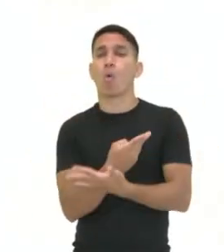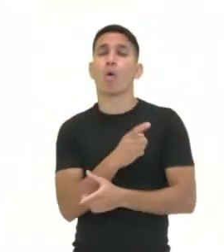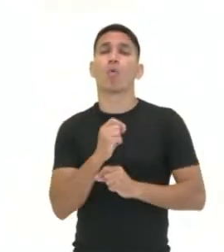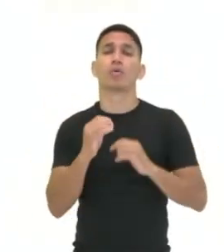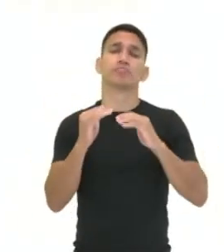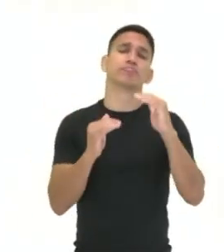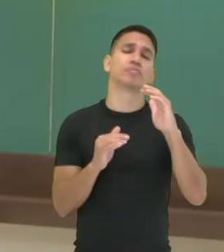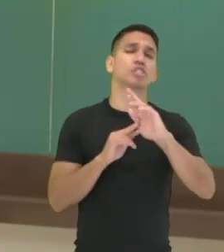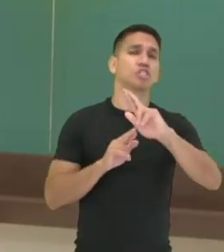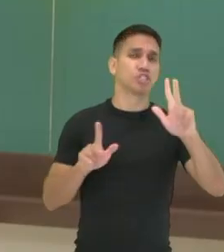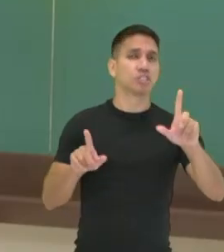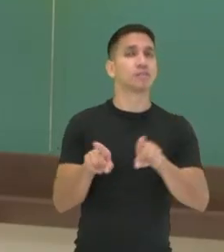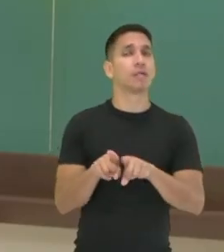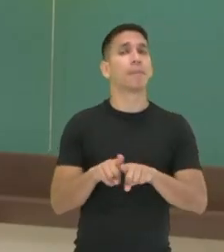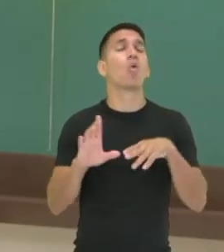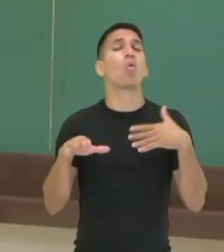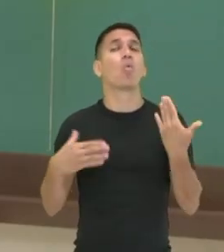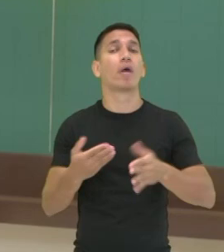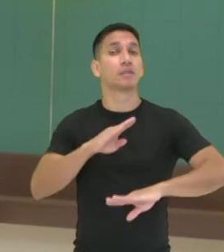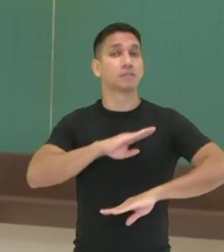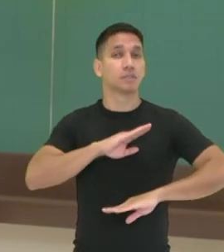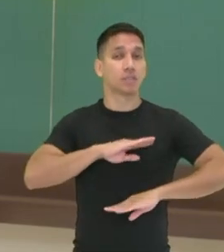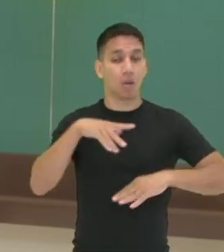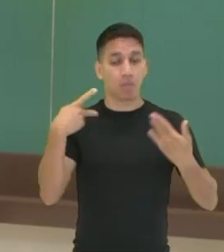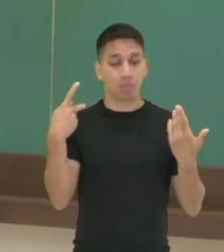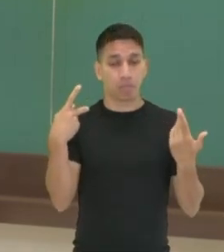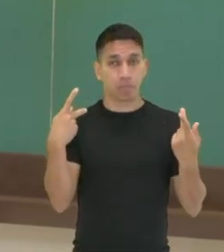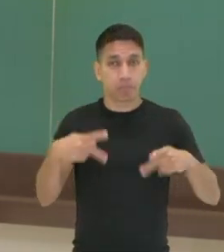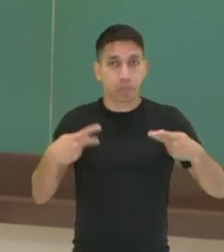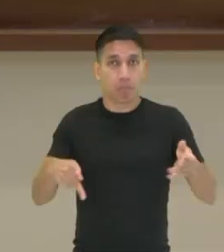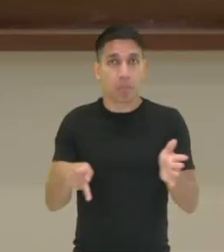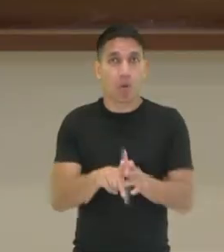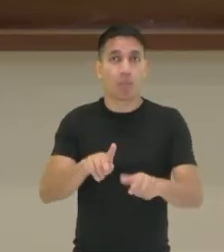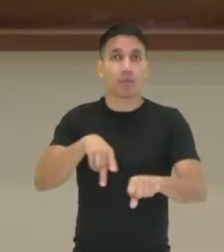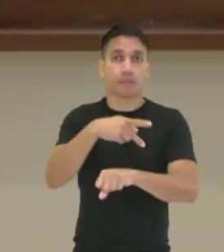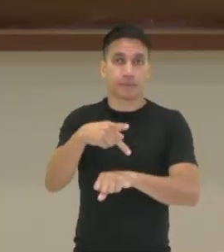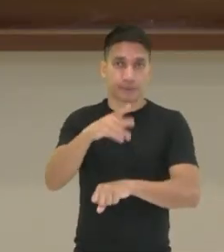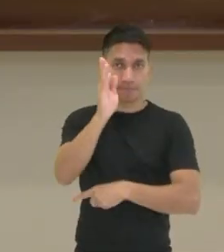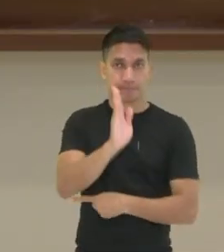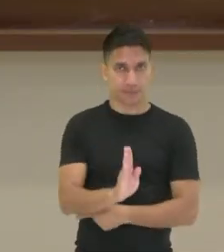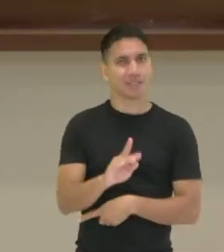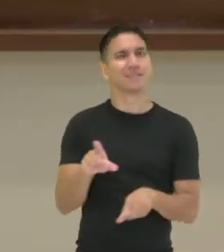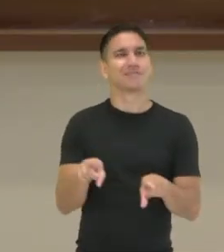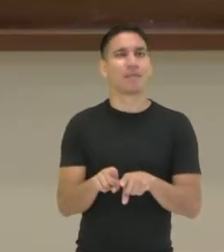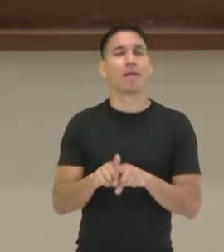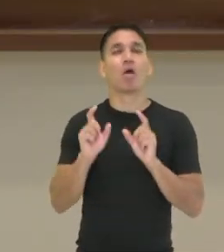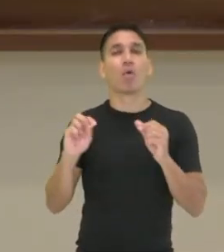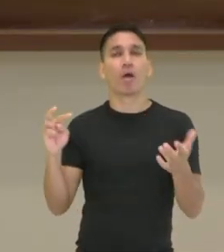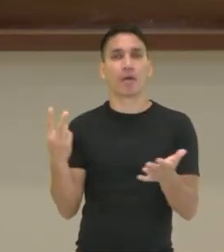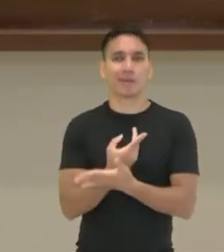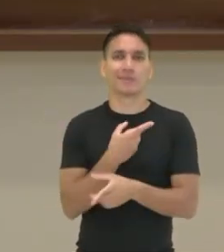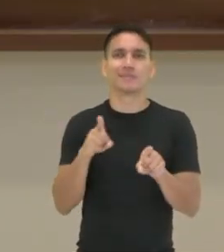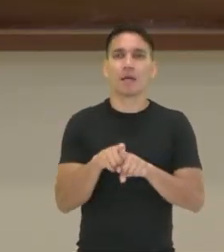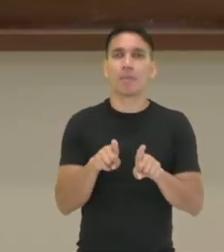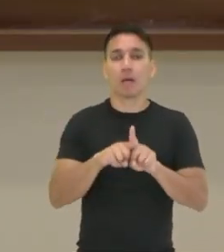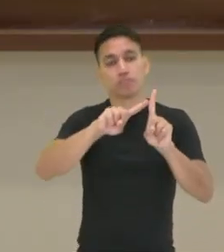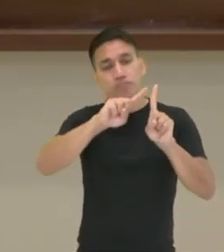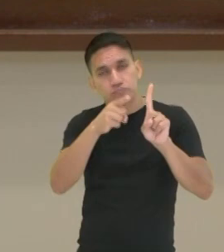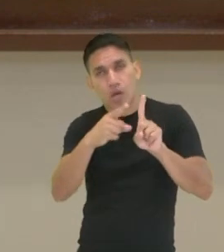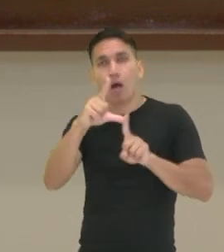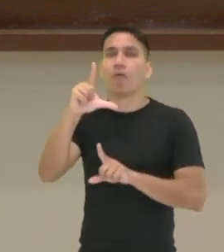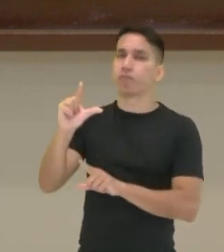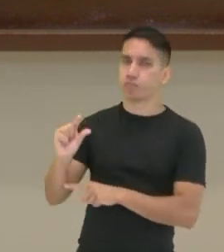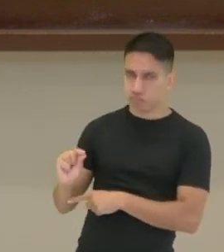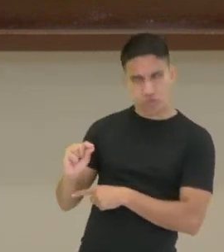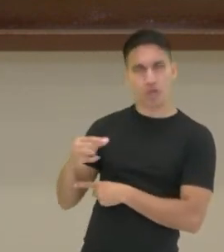cenário social brasileiro. Então, essas transformações no mercado de trabalho e essa queda na taxa de fecundidade, a